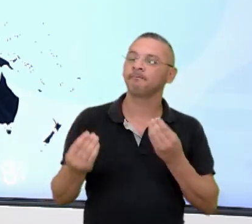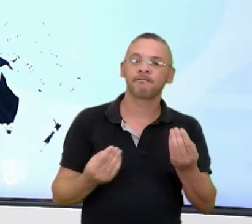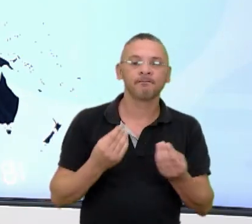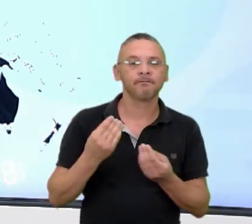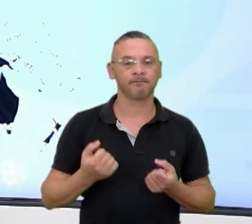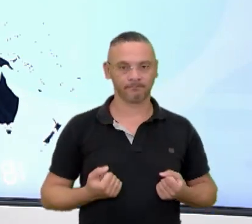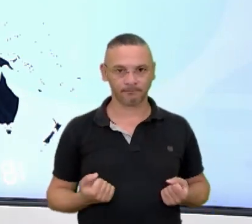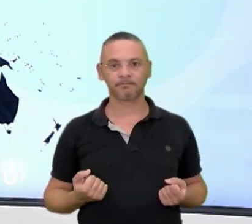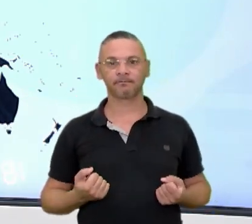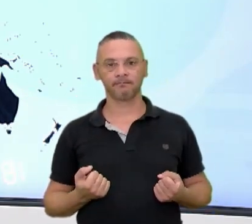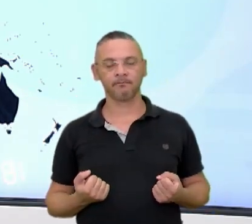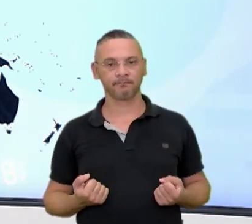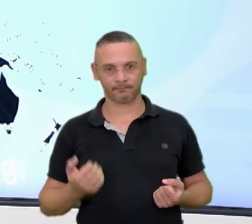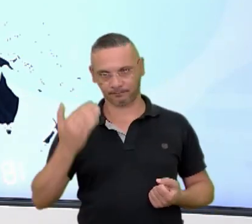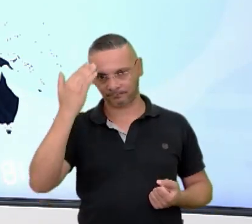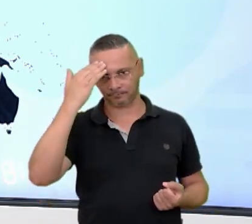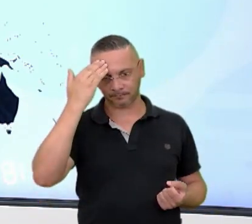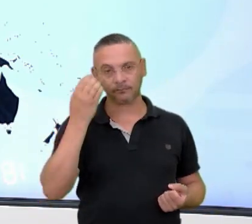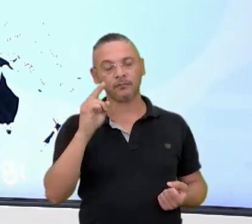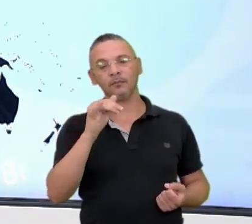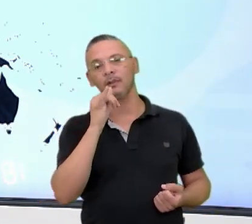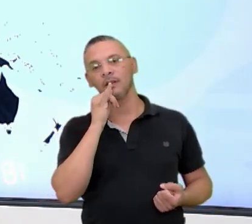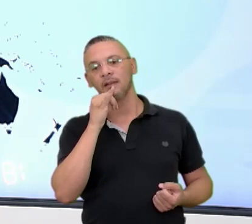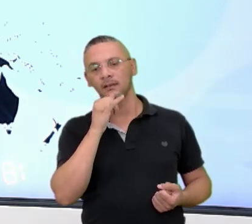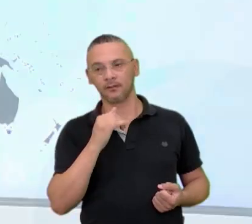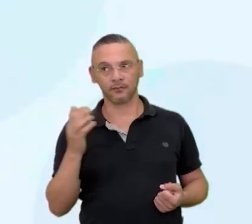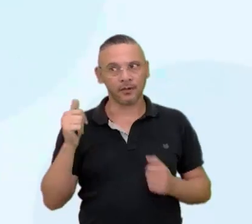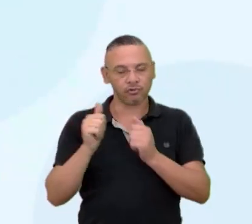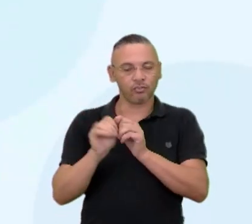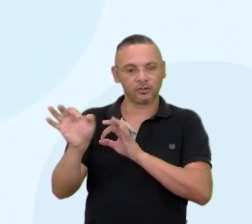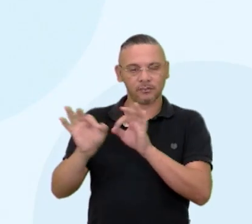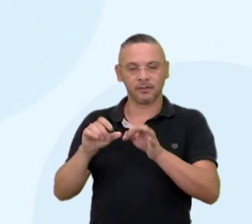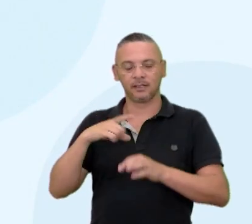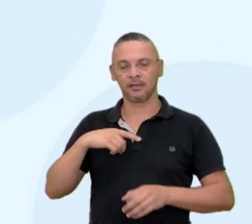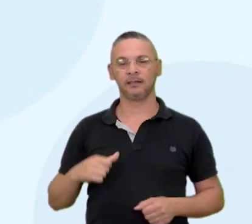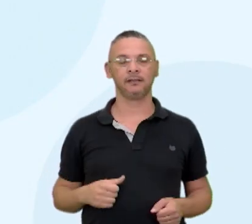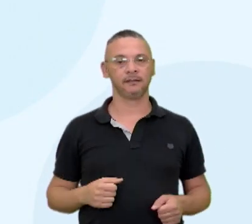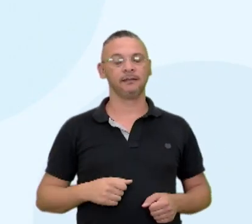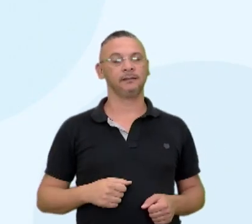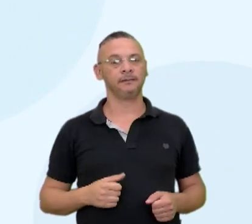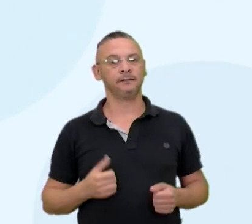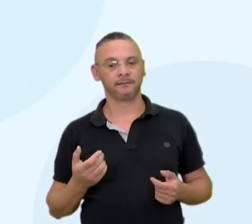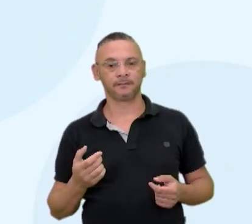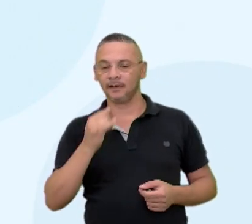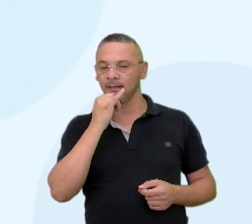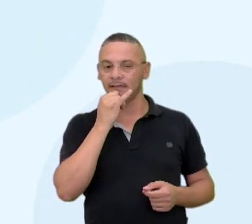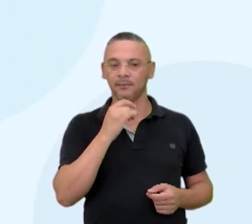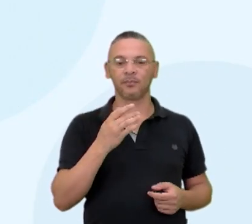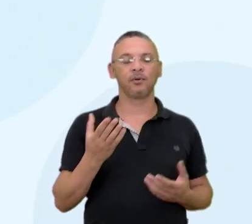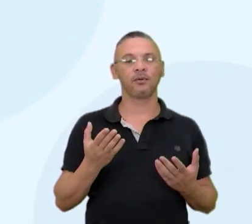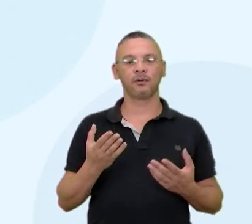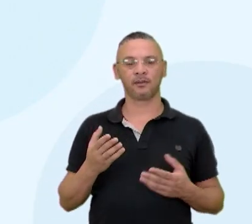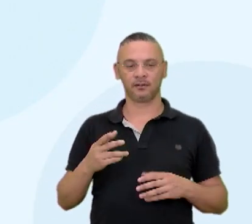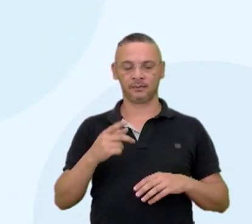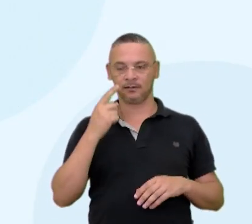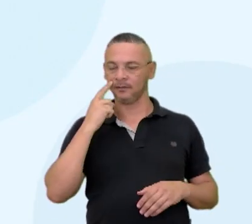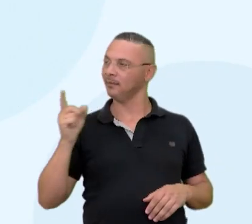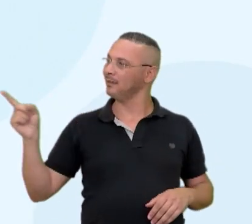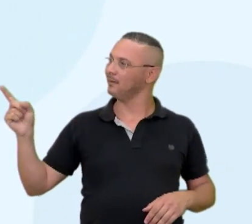exemplo. Mapa da notícia, e aí, vamos lá, vem cá. No mapa da notícia, o que aconteceu? Eu